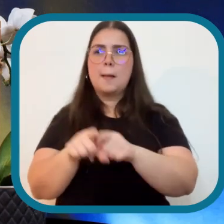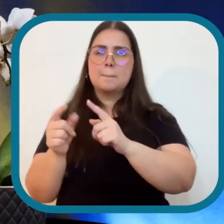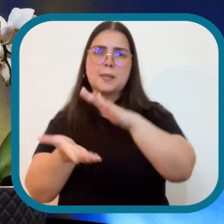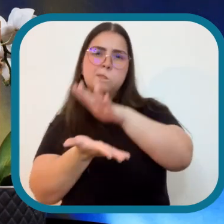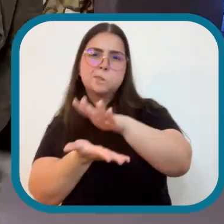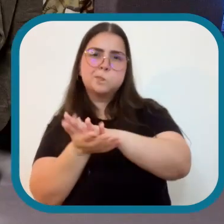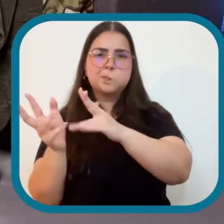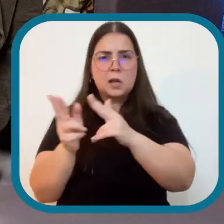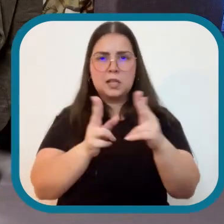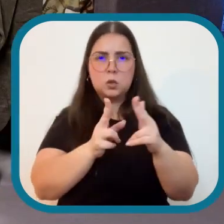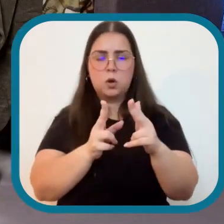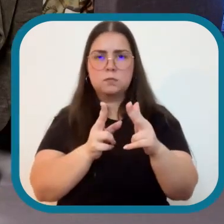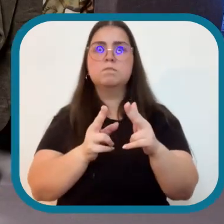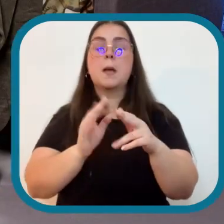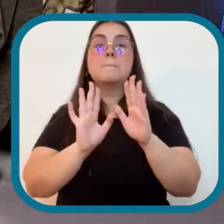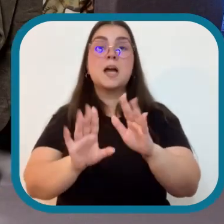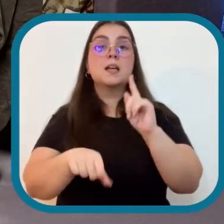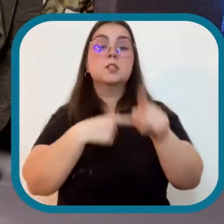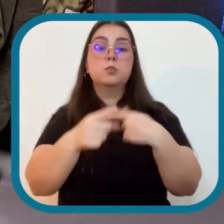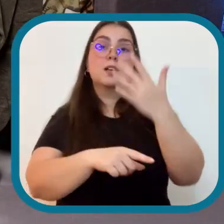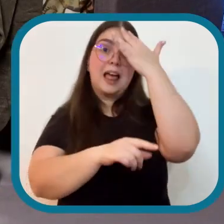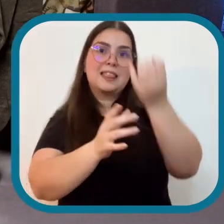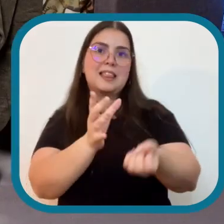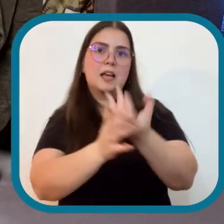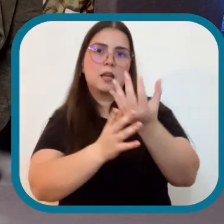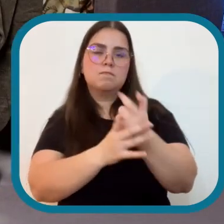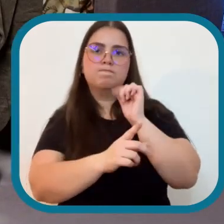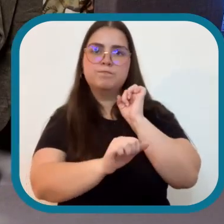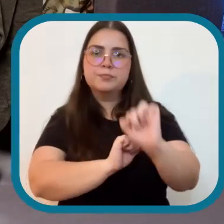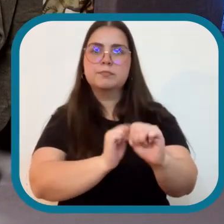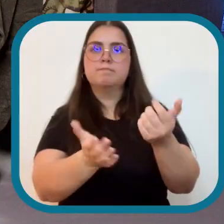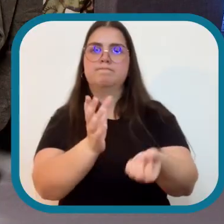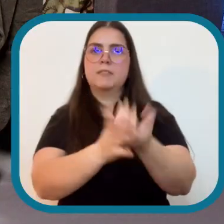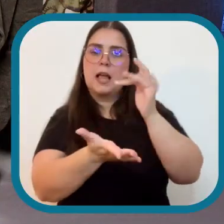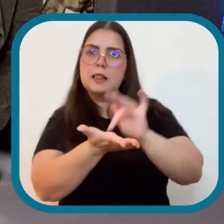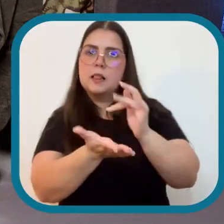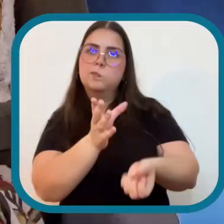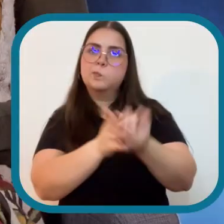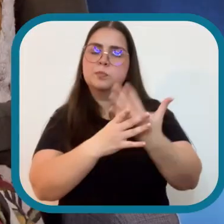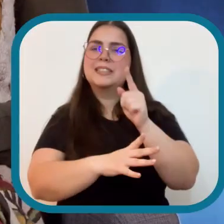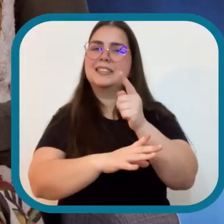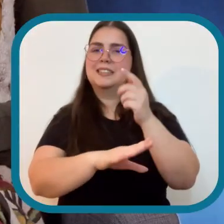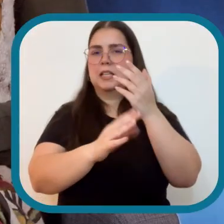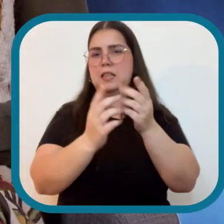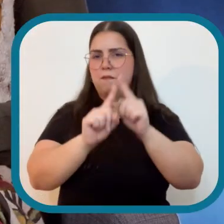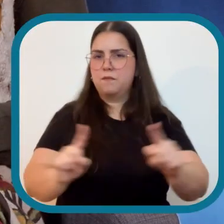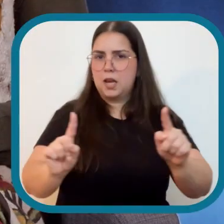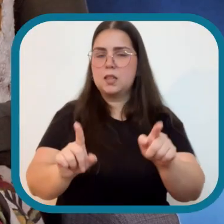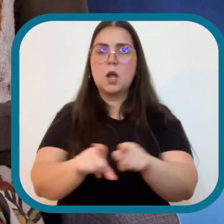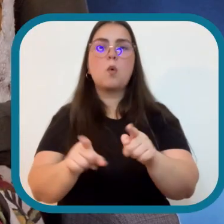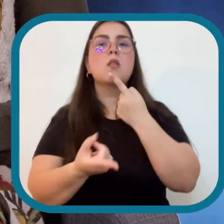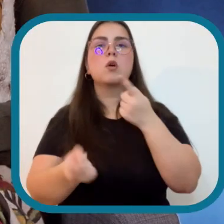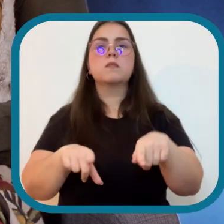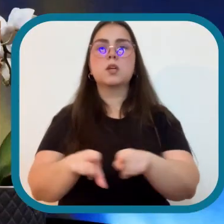editor. A nível da criação literária é outra coisa. Eu acho que voltamos a